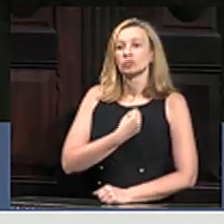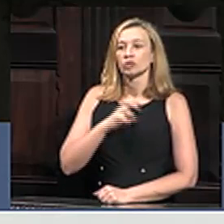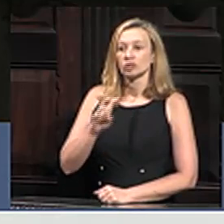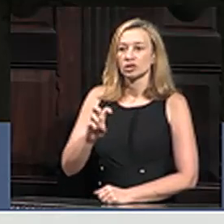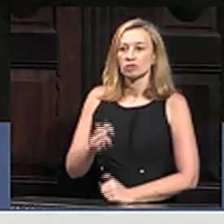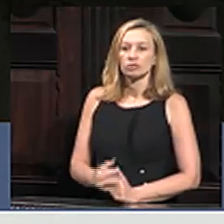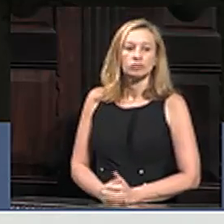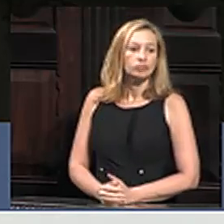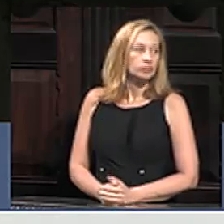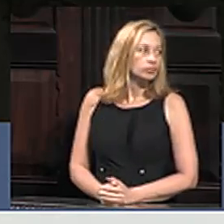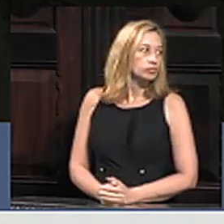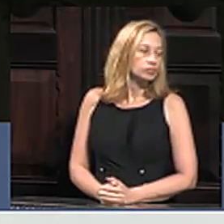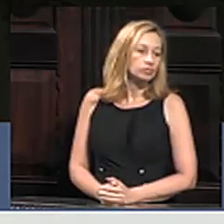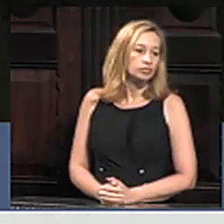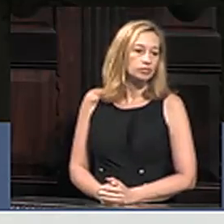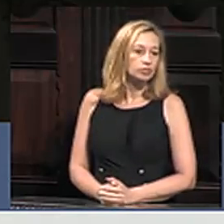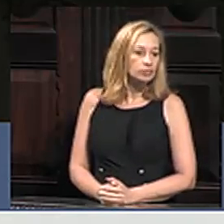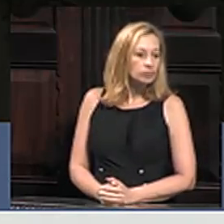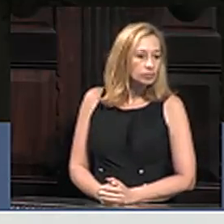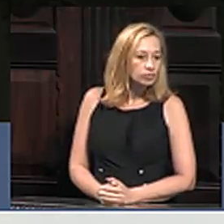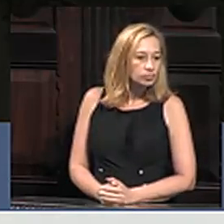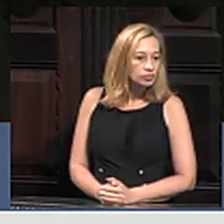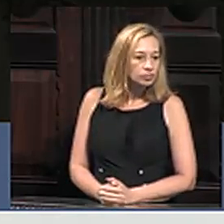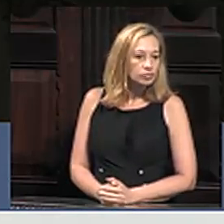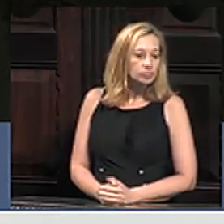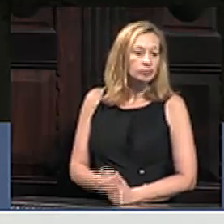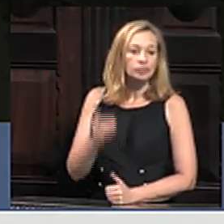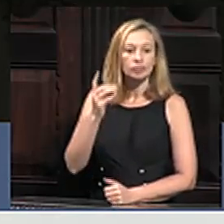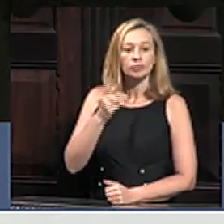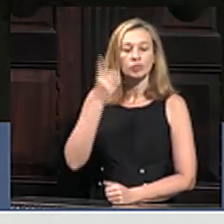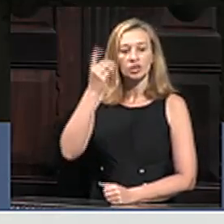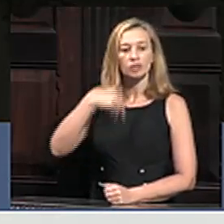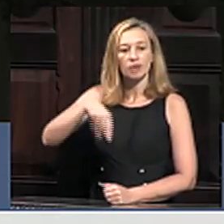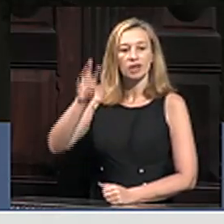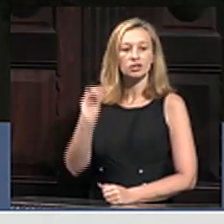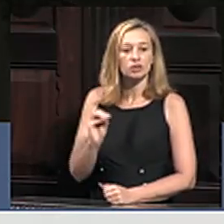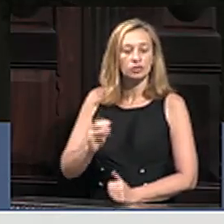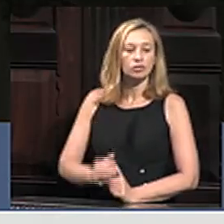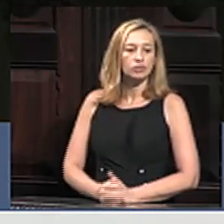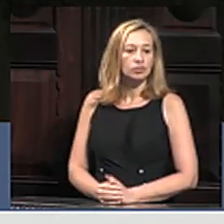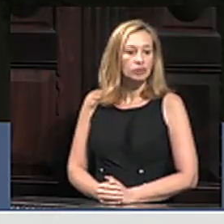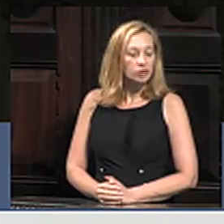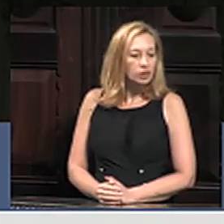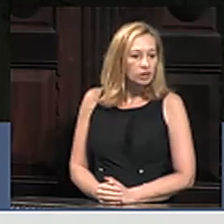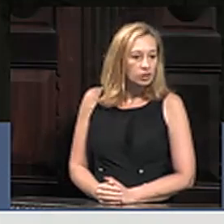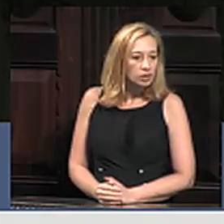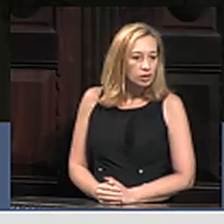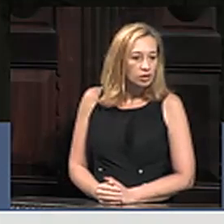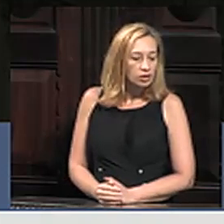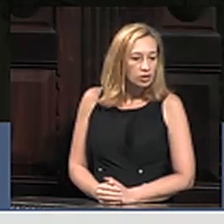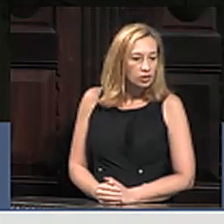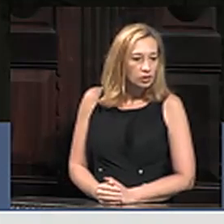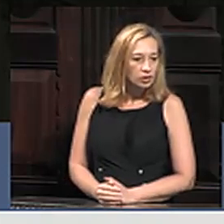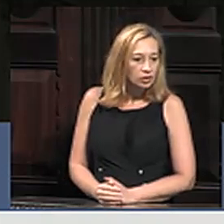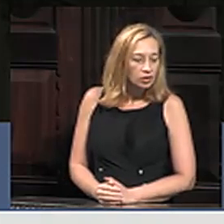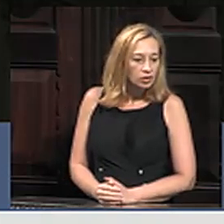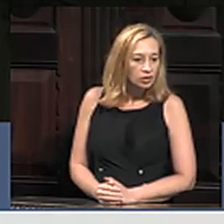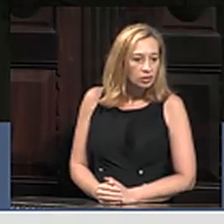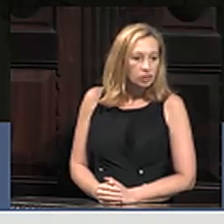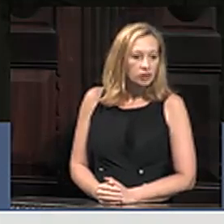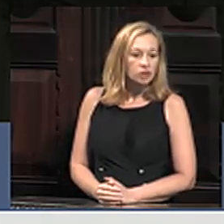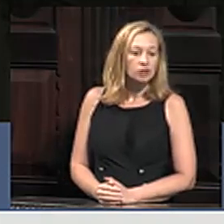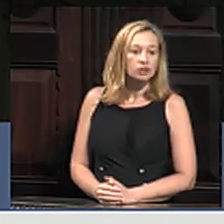5 é do deputado Márcio Pacheco. A Delegacia de Polícia, a unidade de